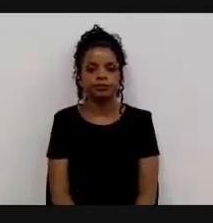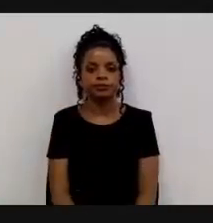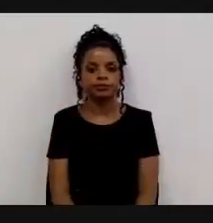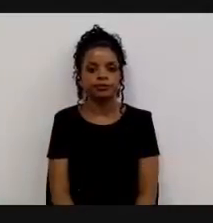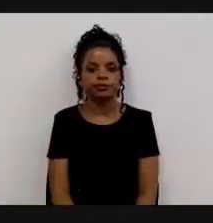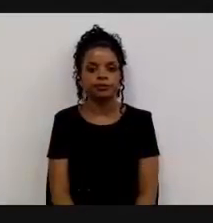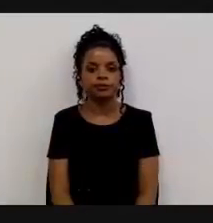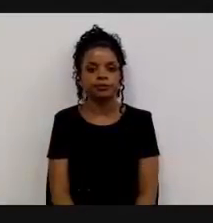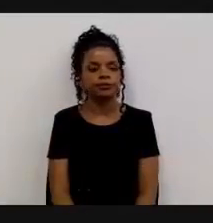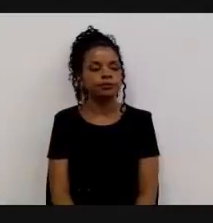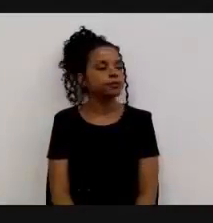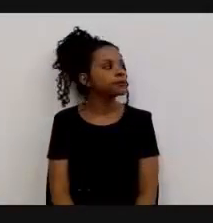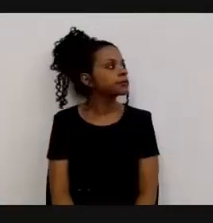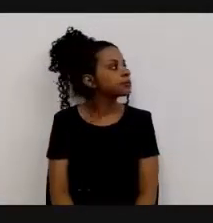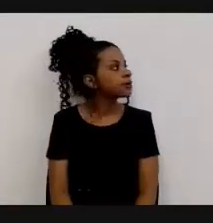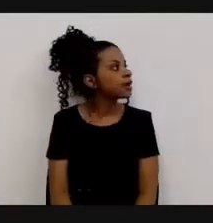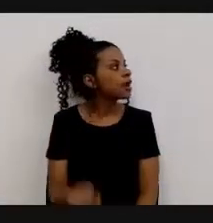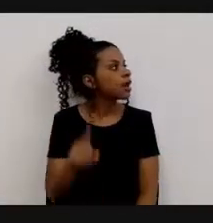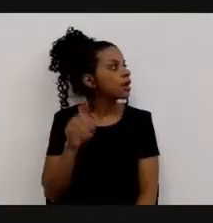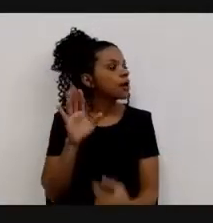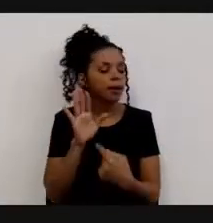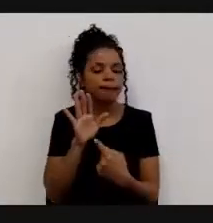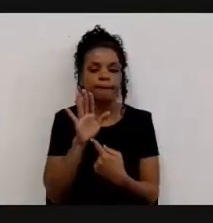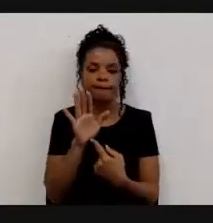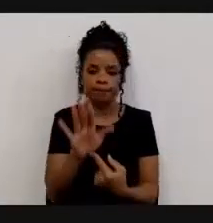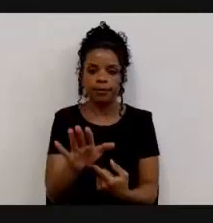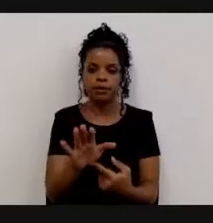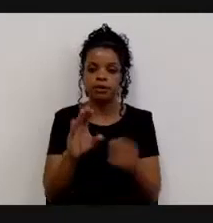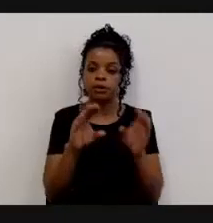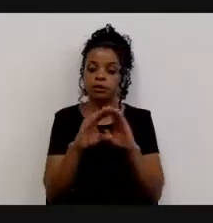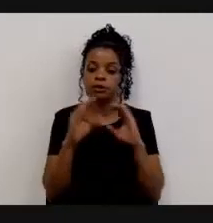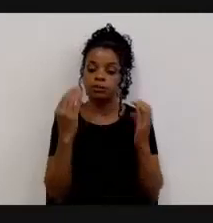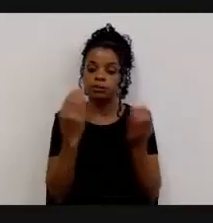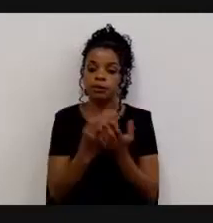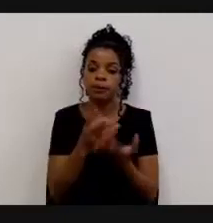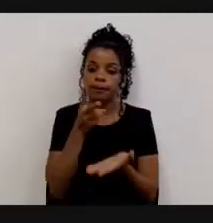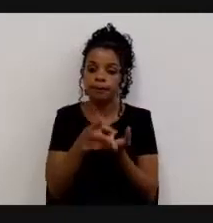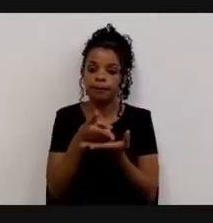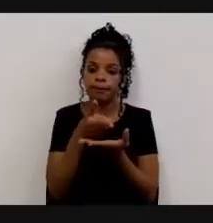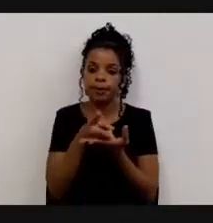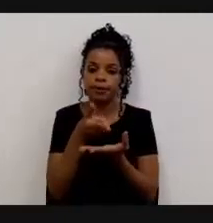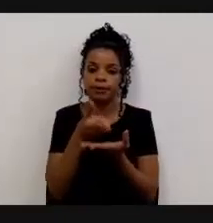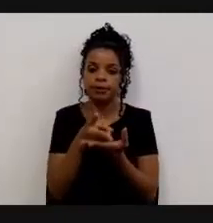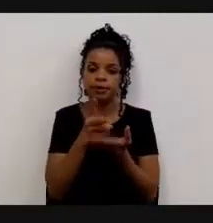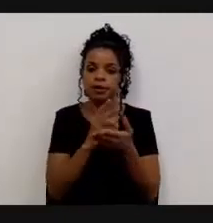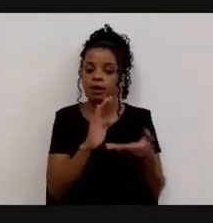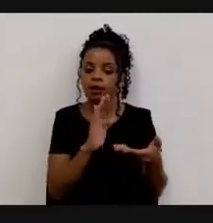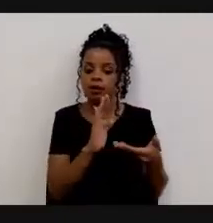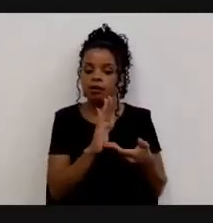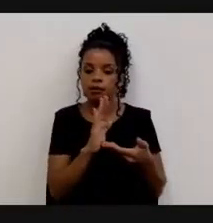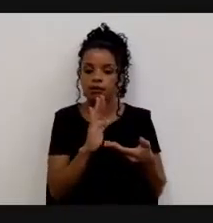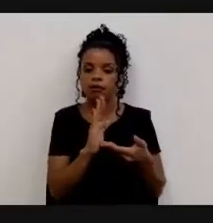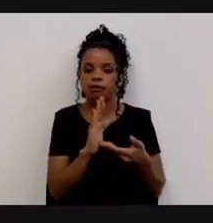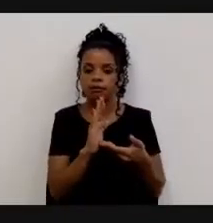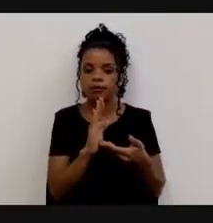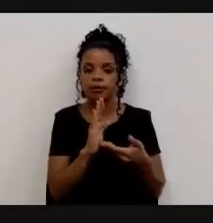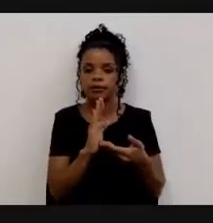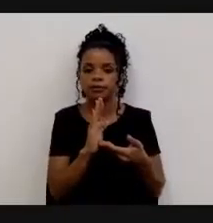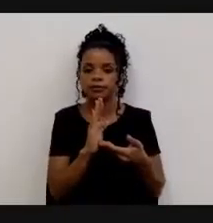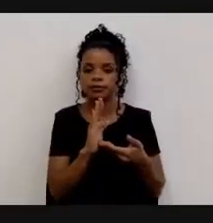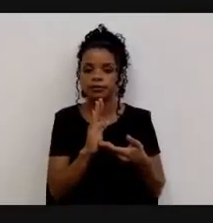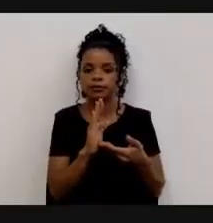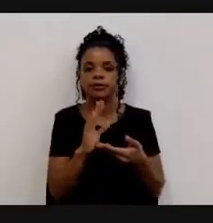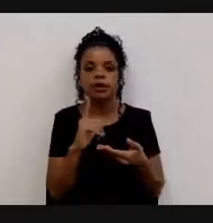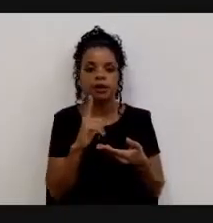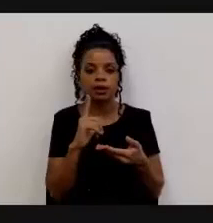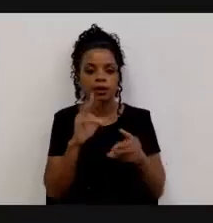a Câmara das Comissões Permanentes da Câmara dos Deputados, e separamos